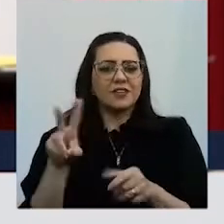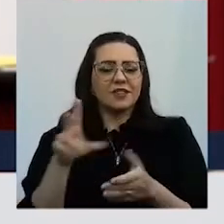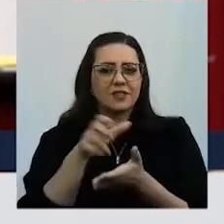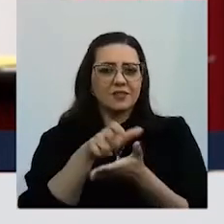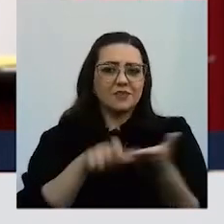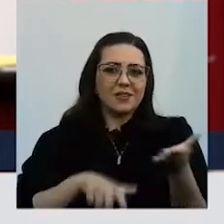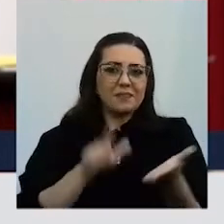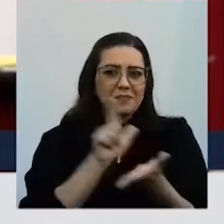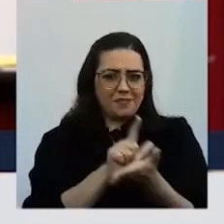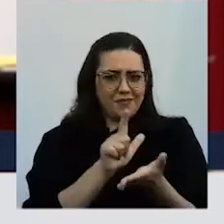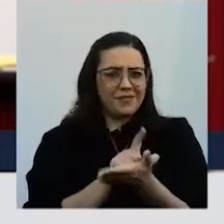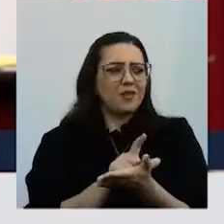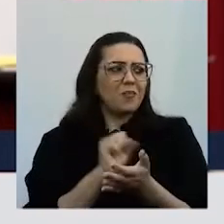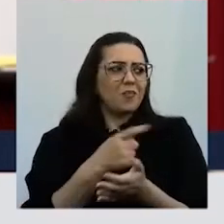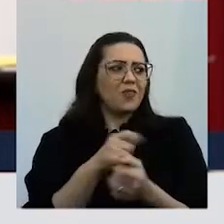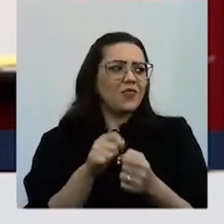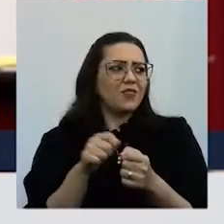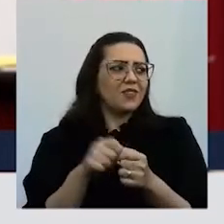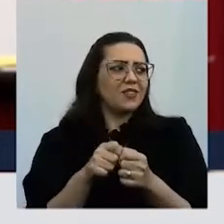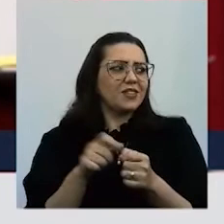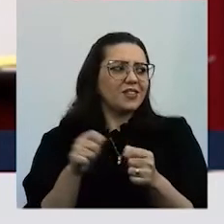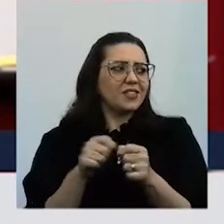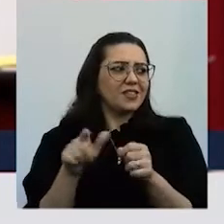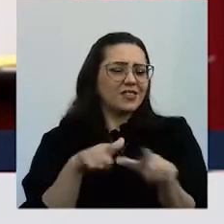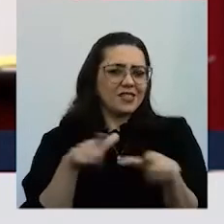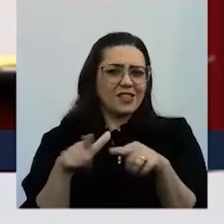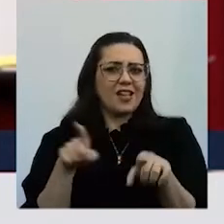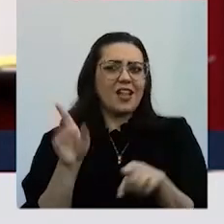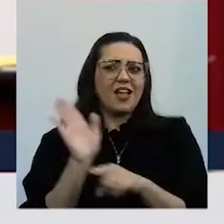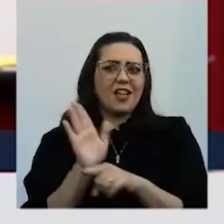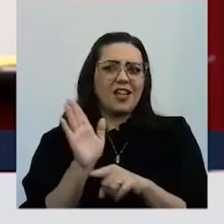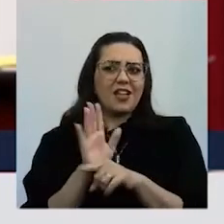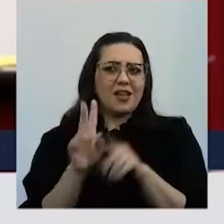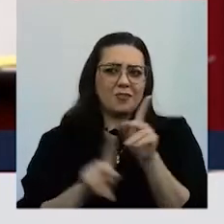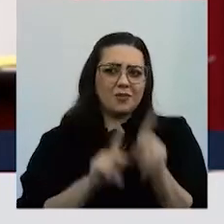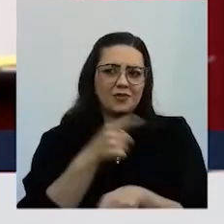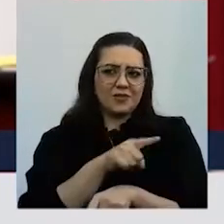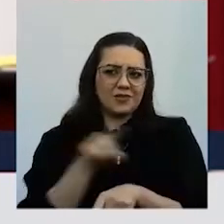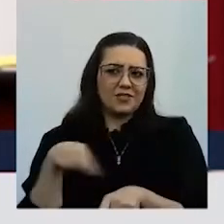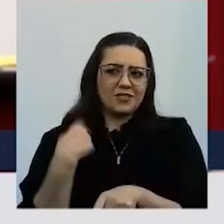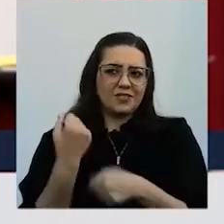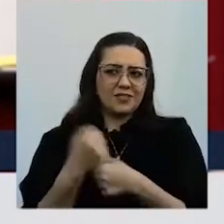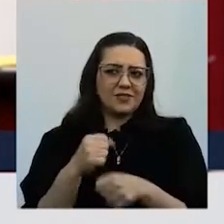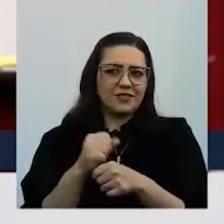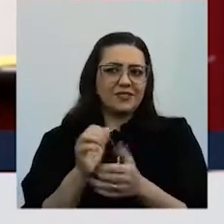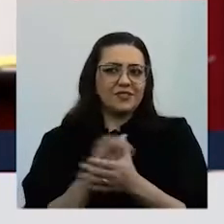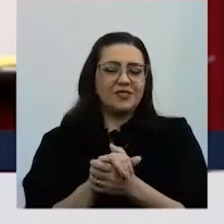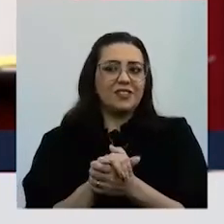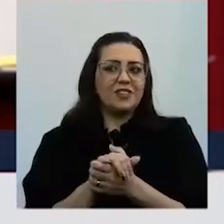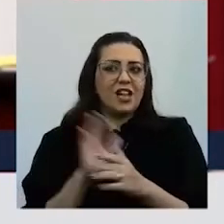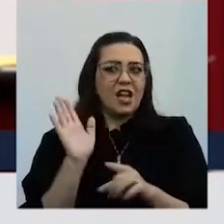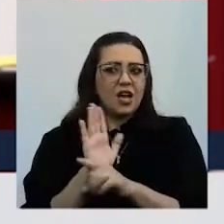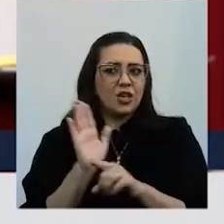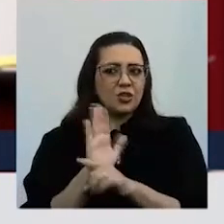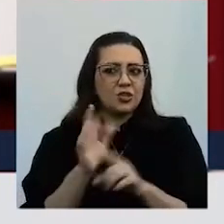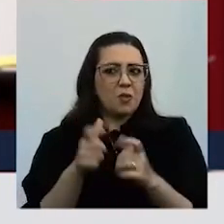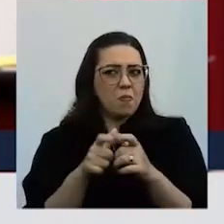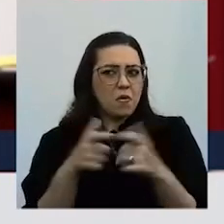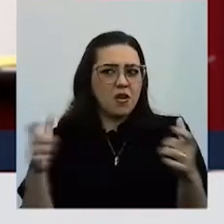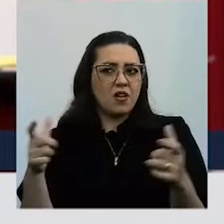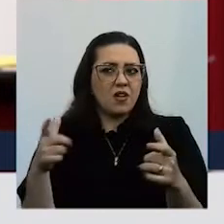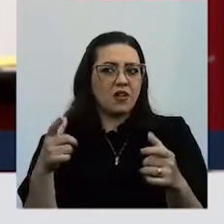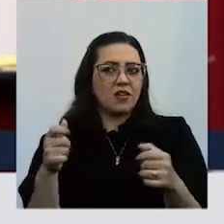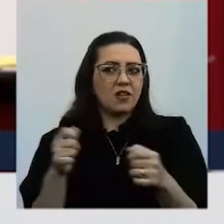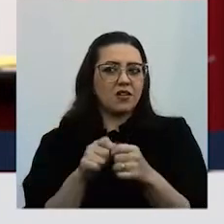pode se dizer, fez um brilhante trabalho em prol da população de Votuporanga. Ajudou no desenvolvimento da